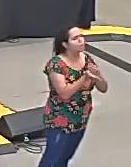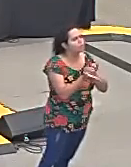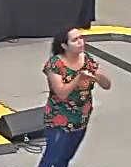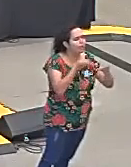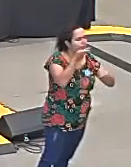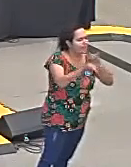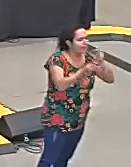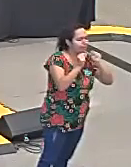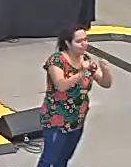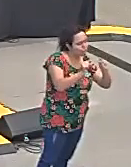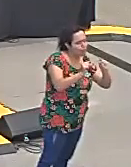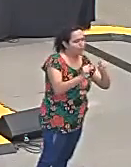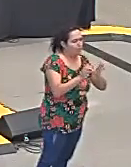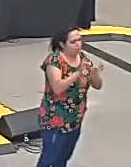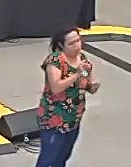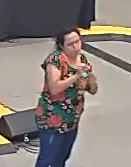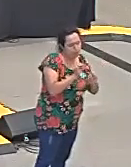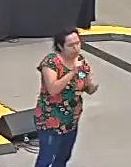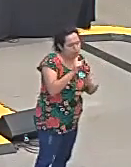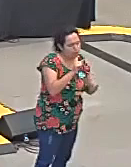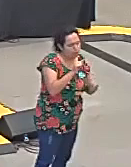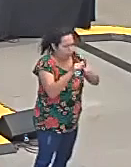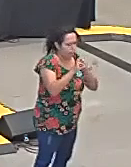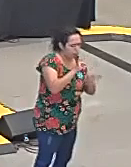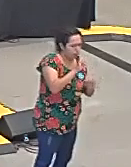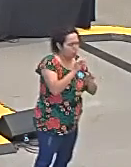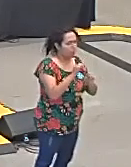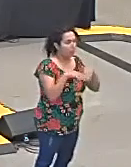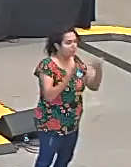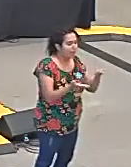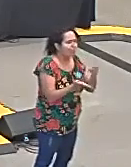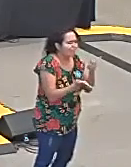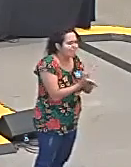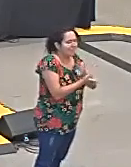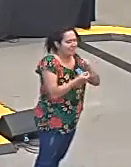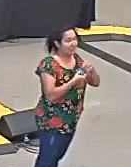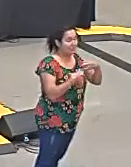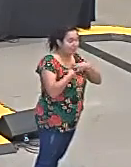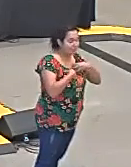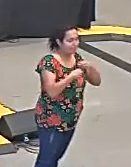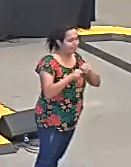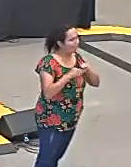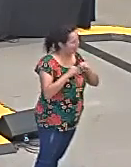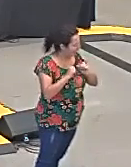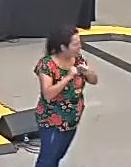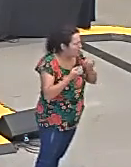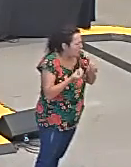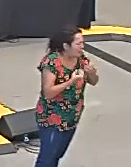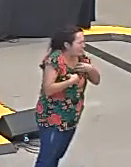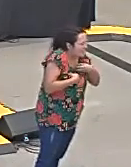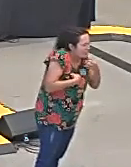E a minha apresentação, eu estou me apresentando aqui só para fazer um complemento rápido à fala da